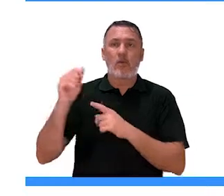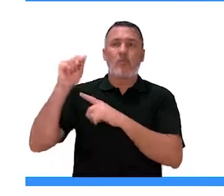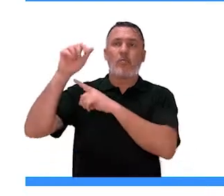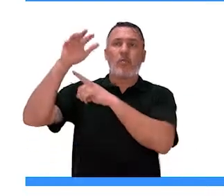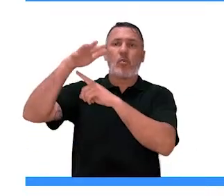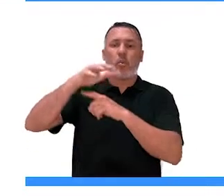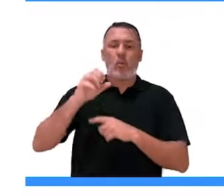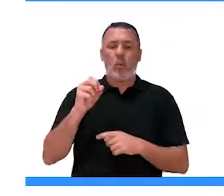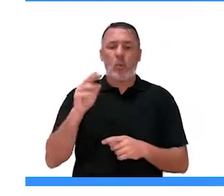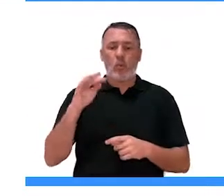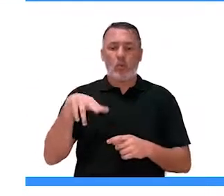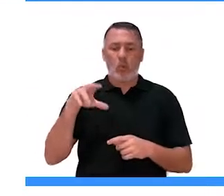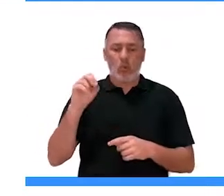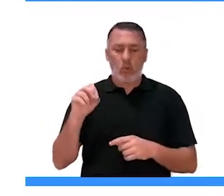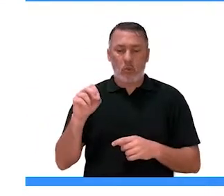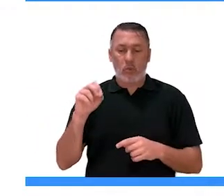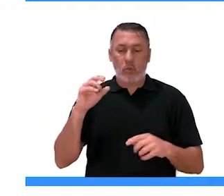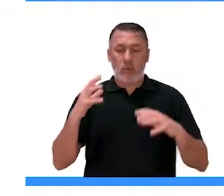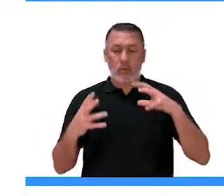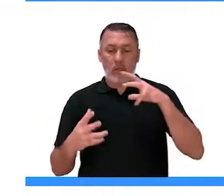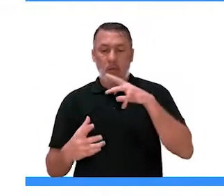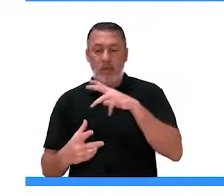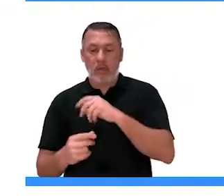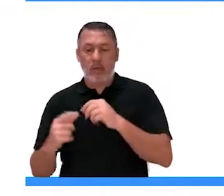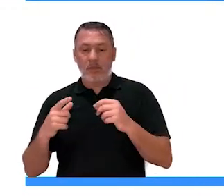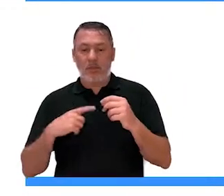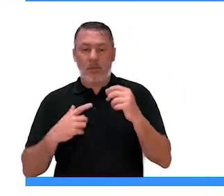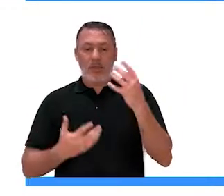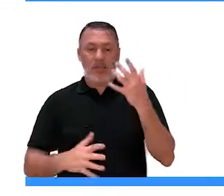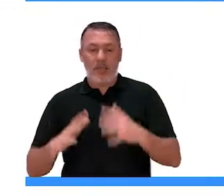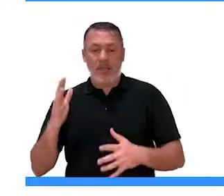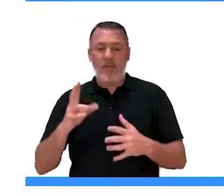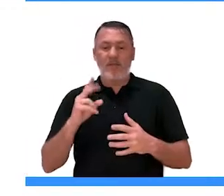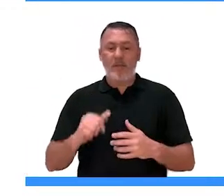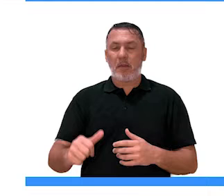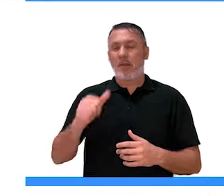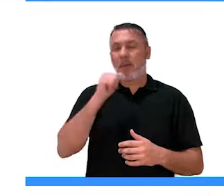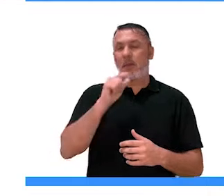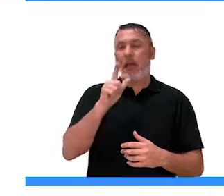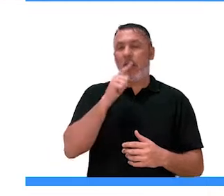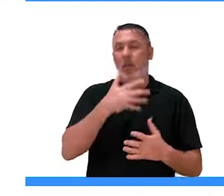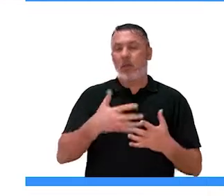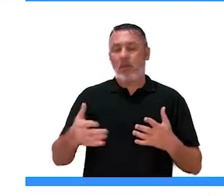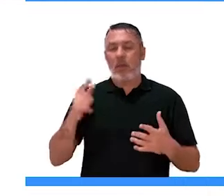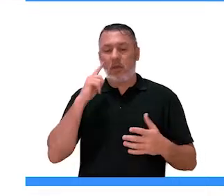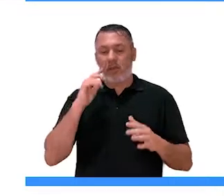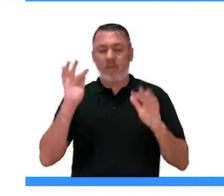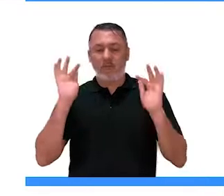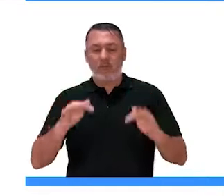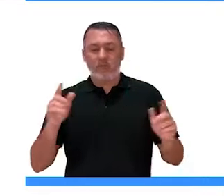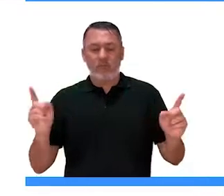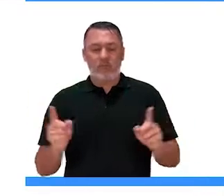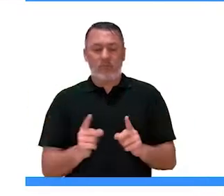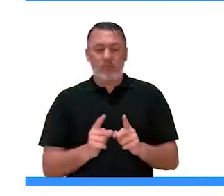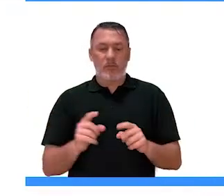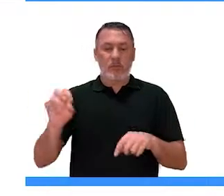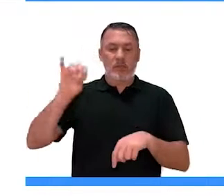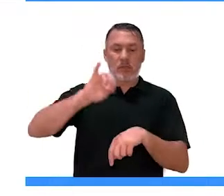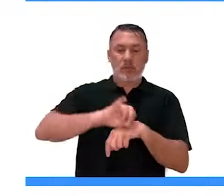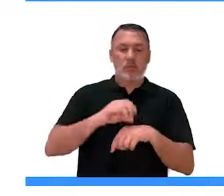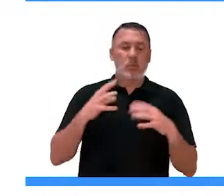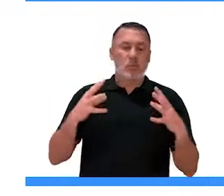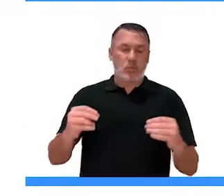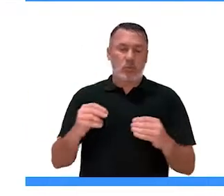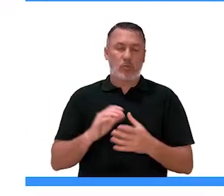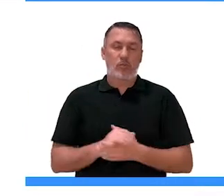ponto de macumba, gravado com sucesso por J.B. Carvalho, do Conjunto Tupi. É pau, é pedra, é seixo